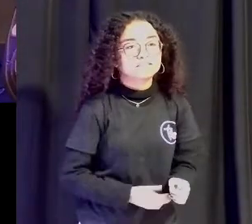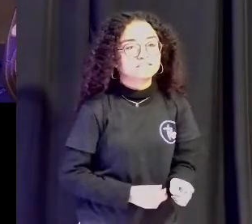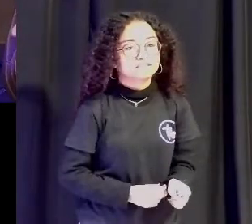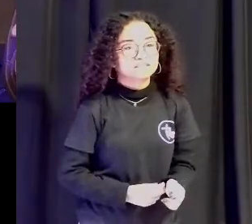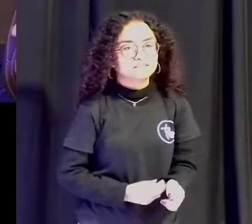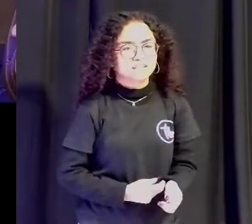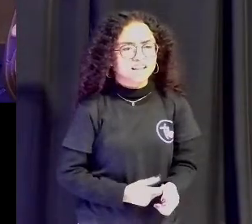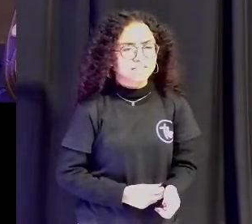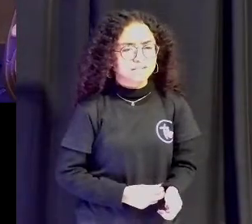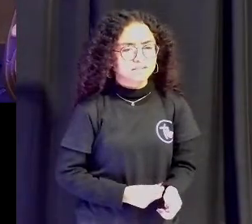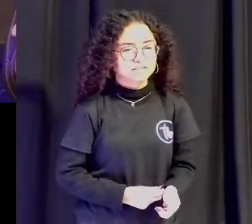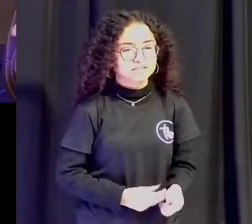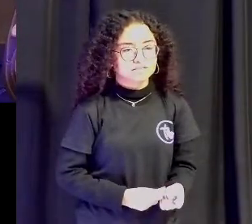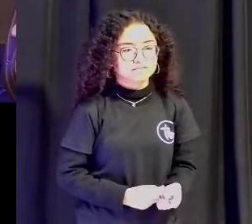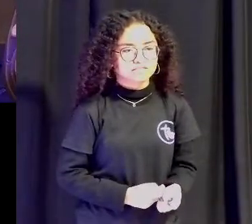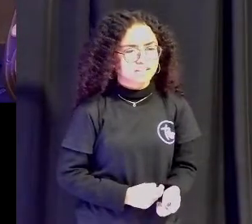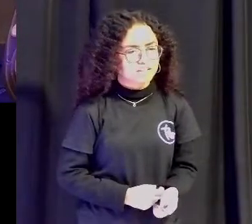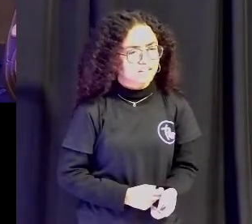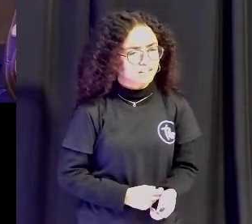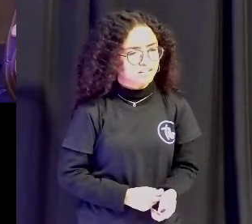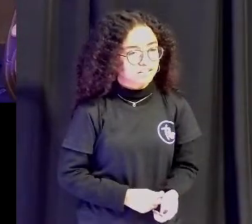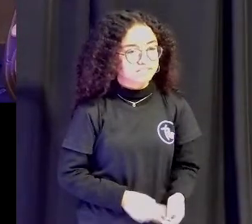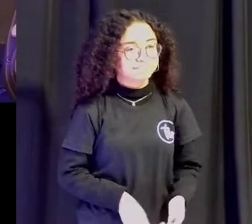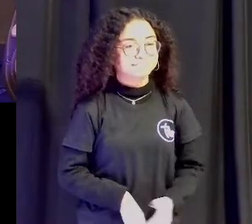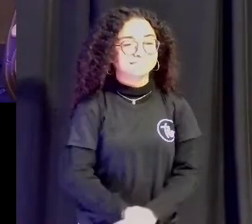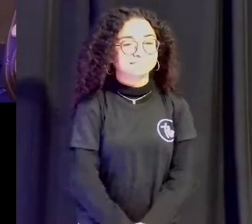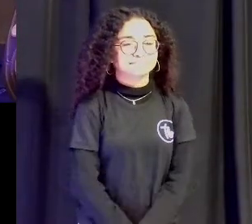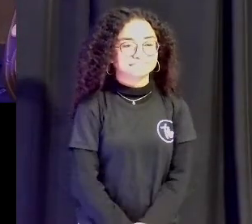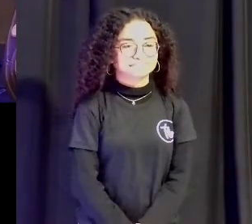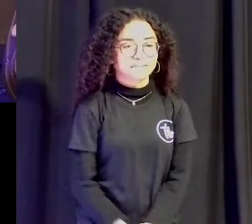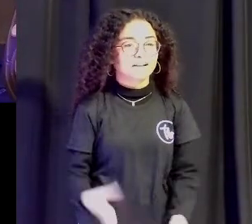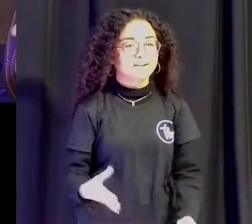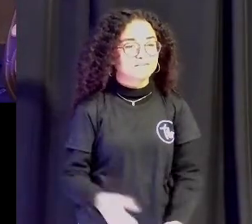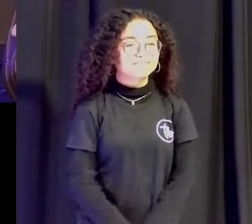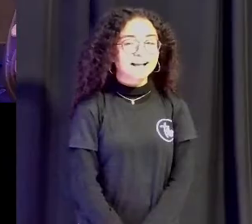mas em reverência à palavra de Deus.